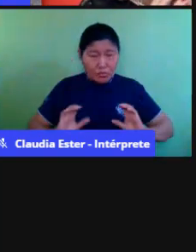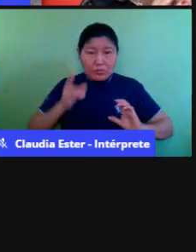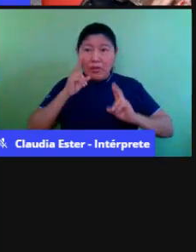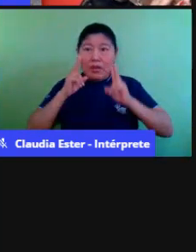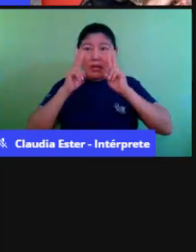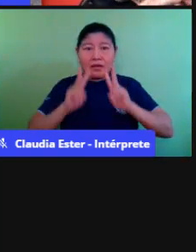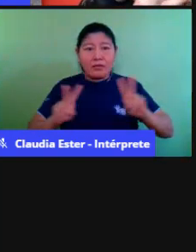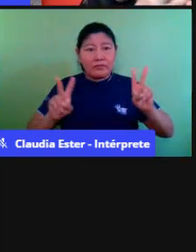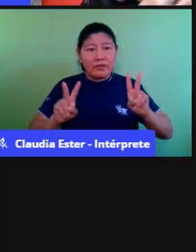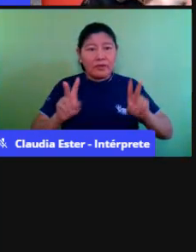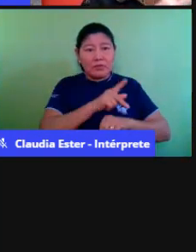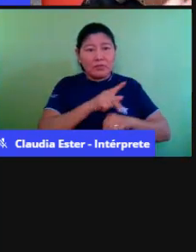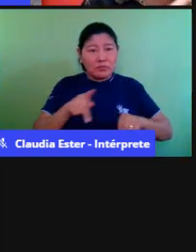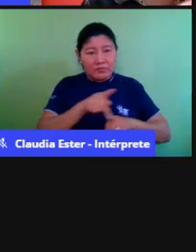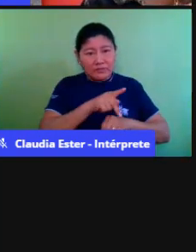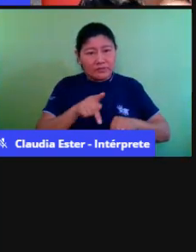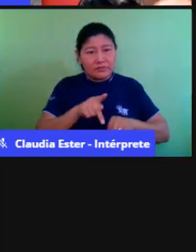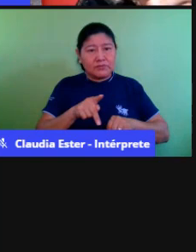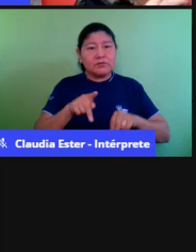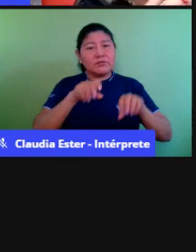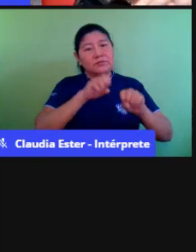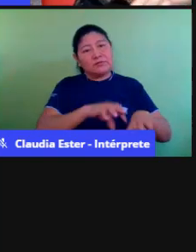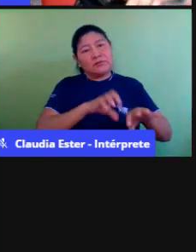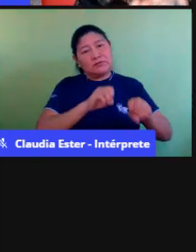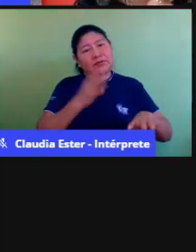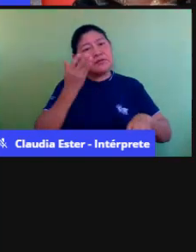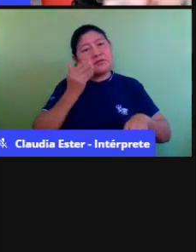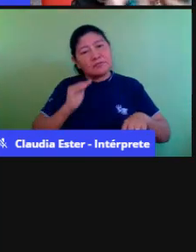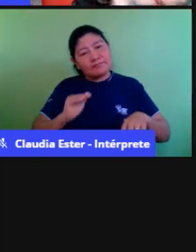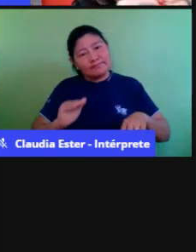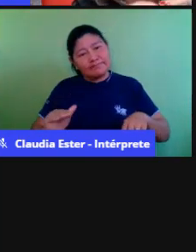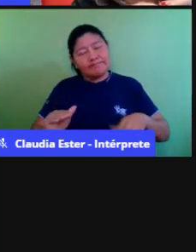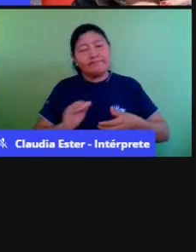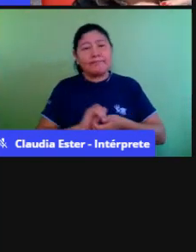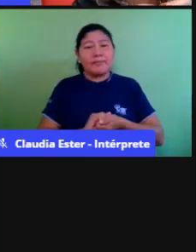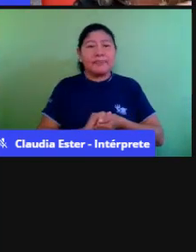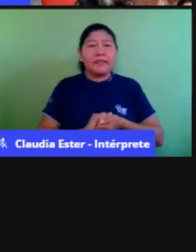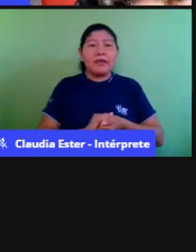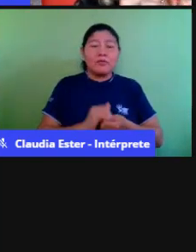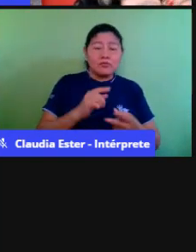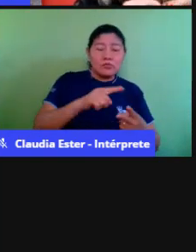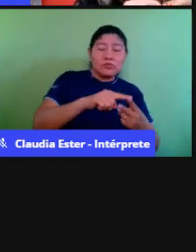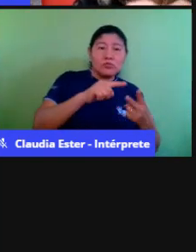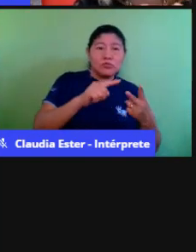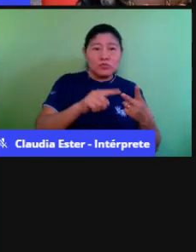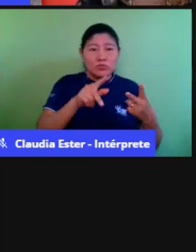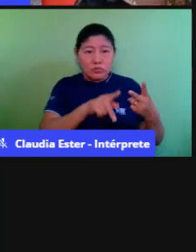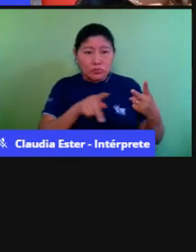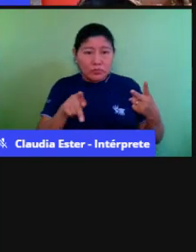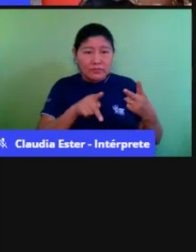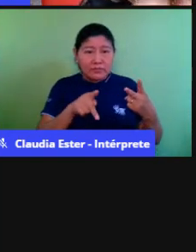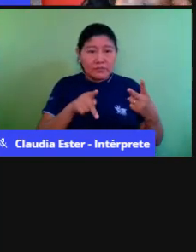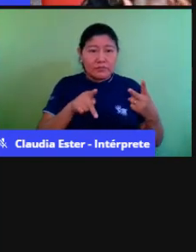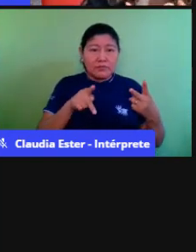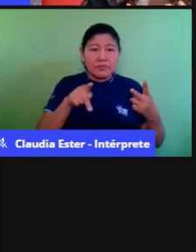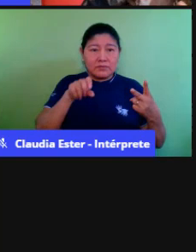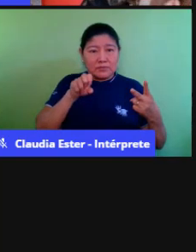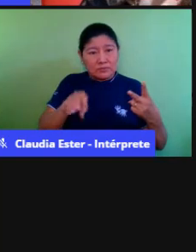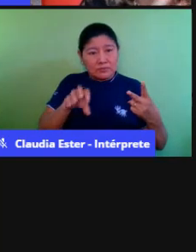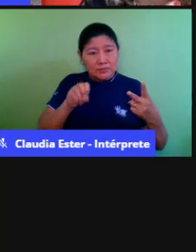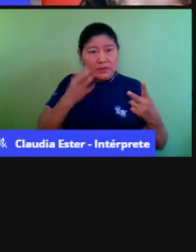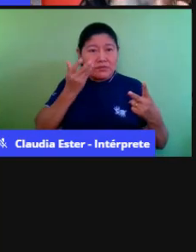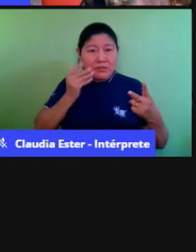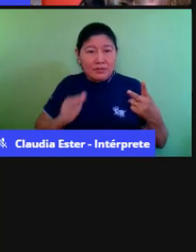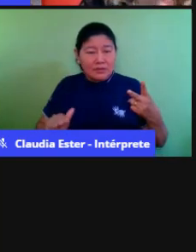Este artigo é uma conversa do professor de educação infantil com o professor de educação física. É muito bacana. Eu sugiro vocês estudarem